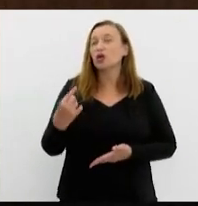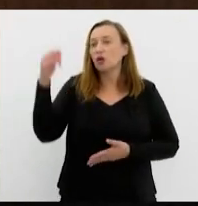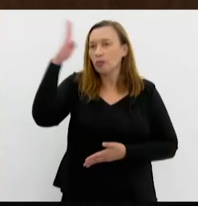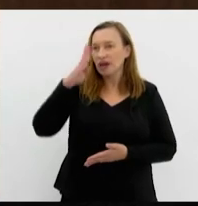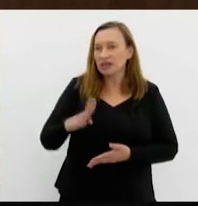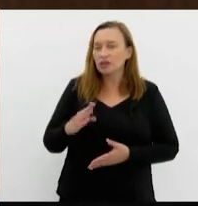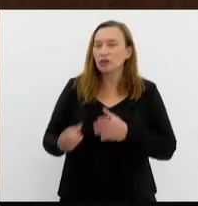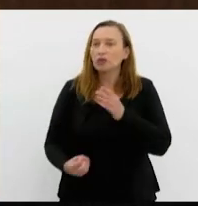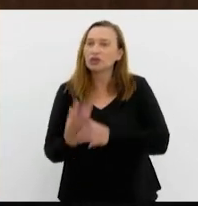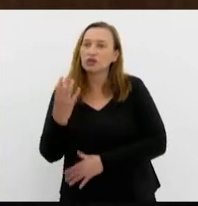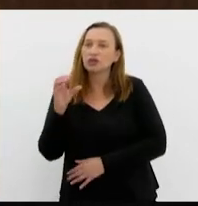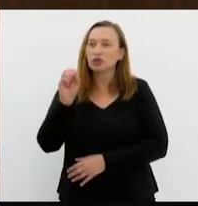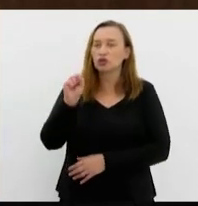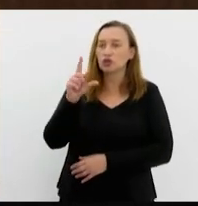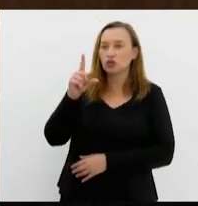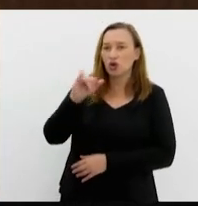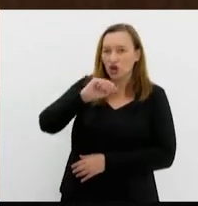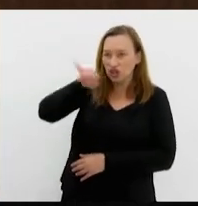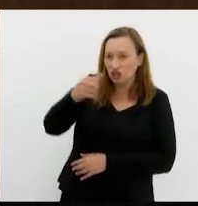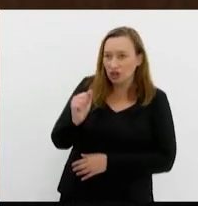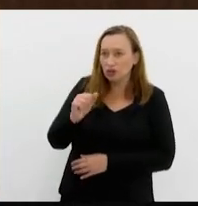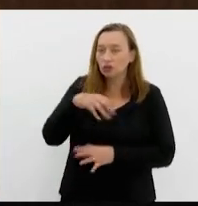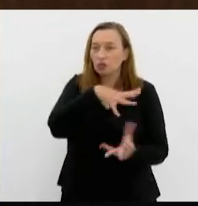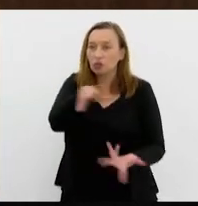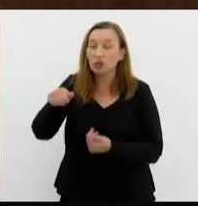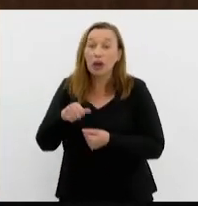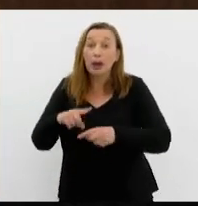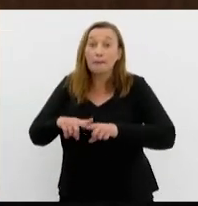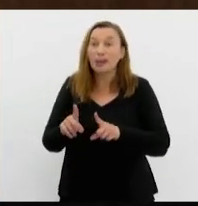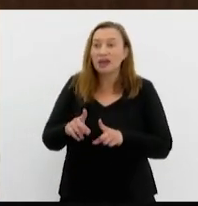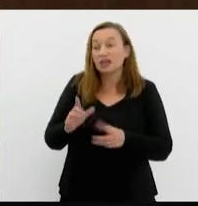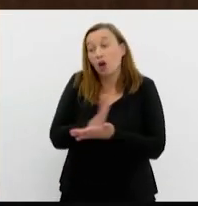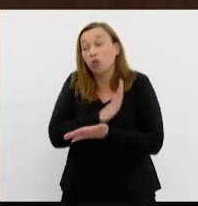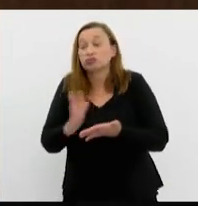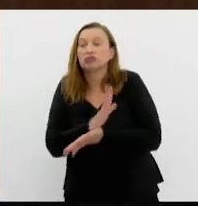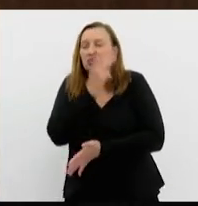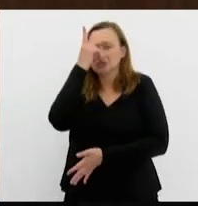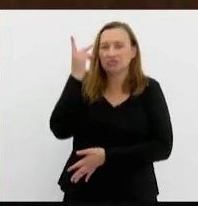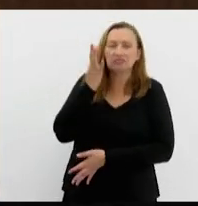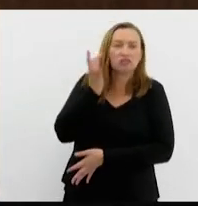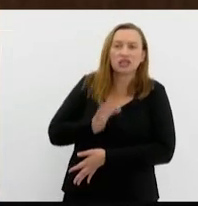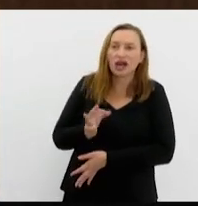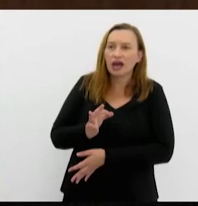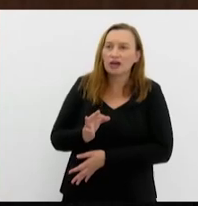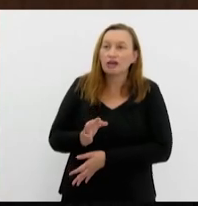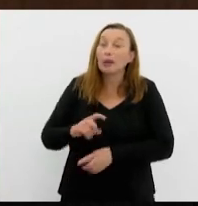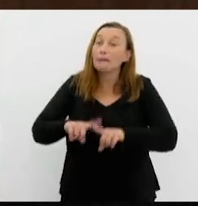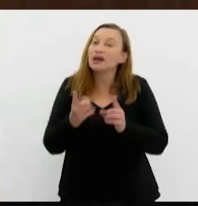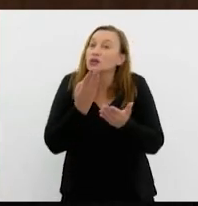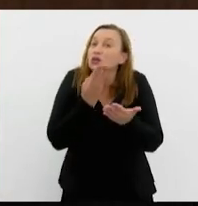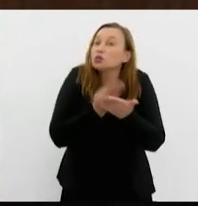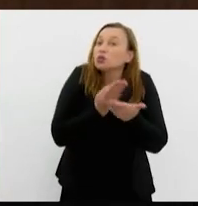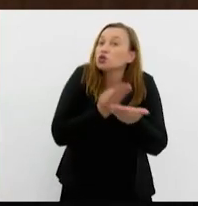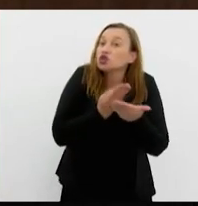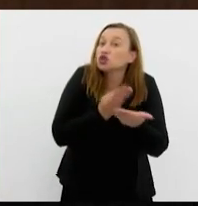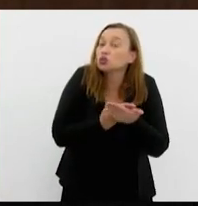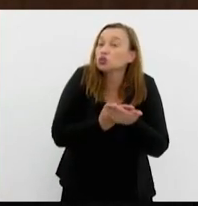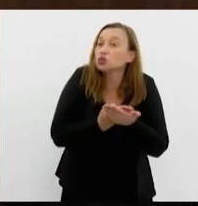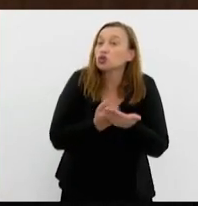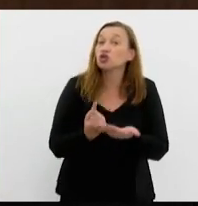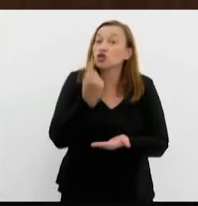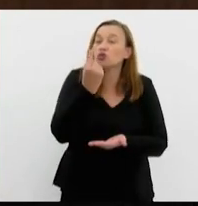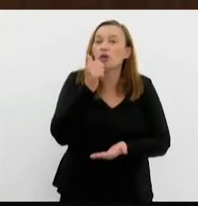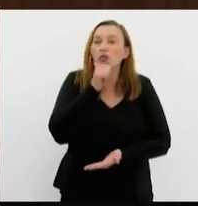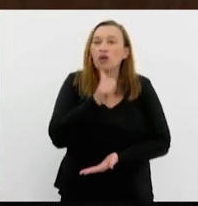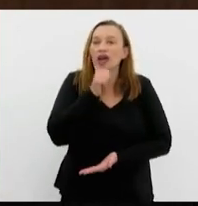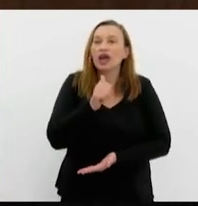produtores de soja do mundo. Mas muita gente não sabe, deputado Mink, que isso se deve ao estudo de uma mulher